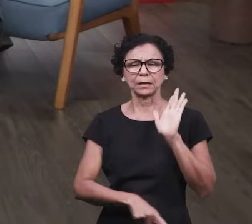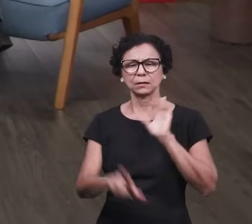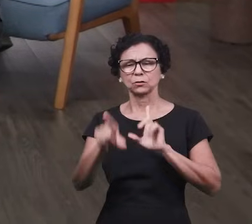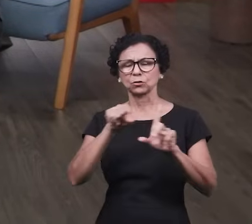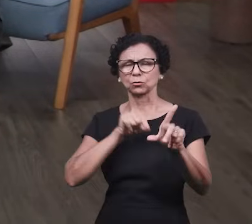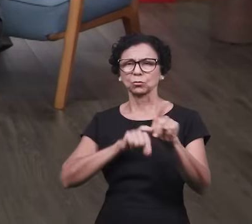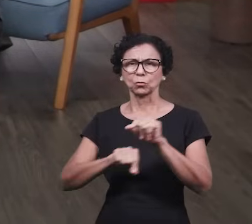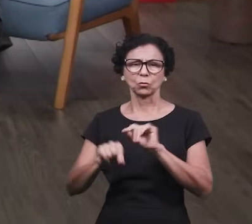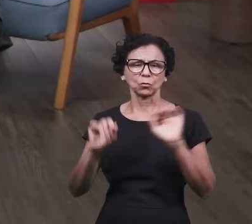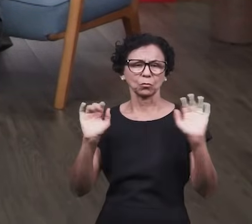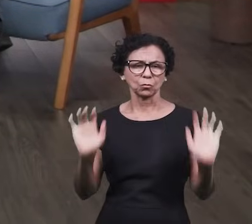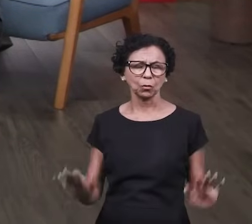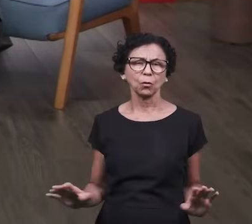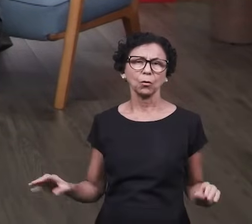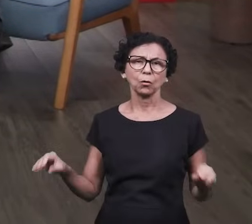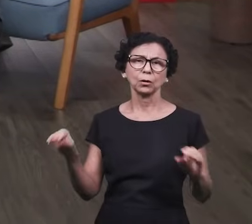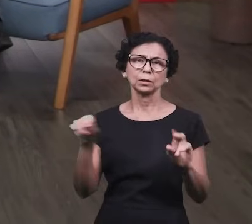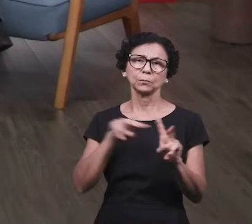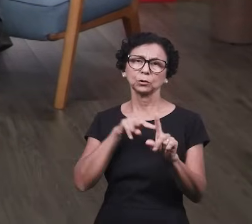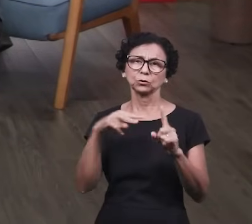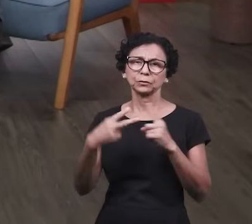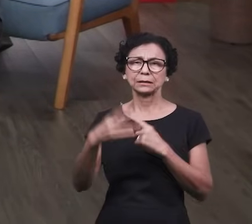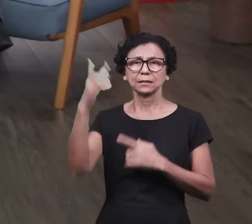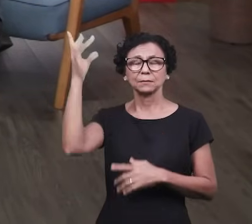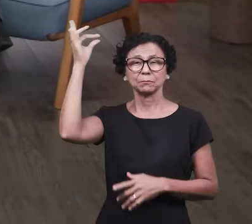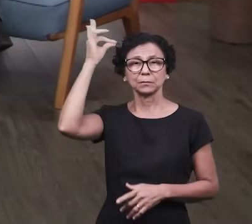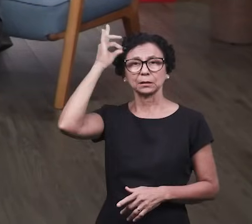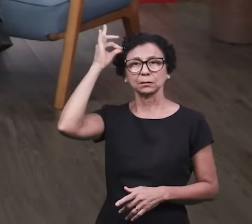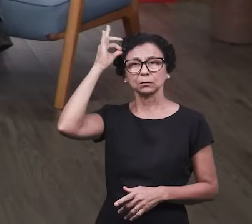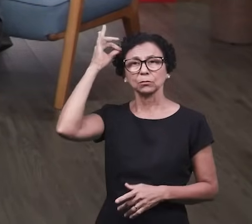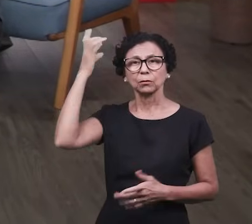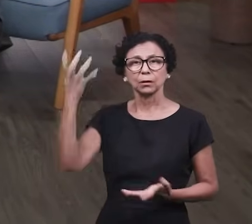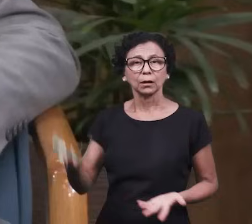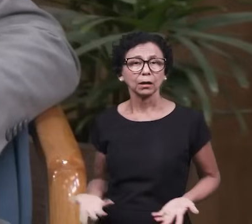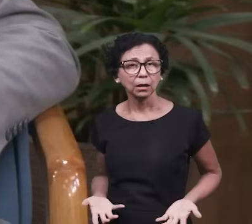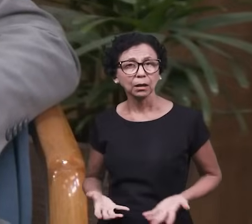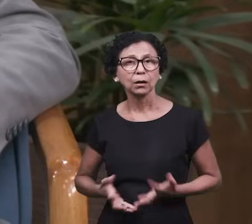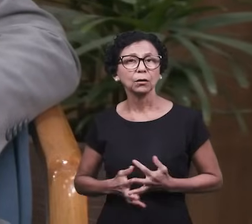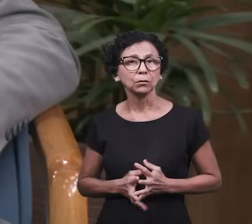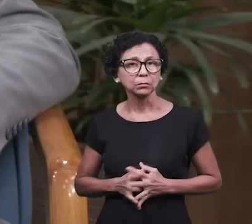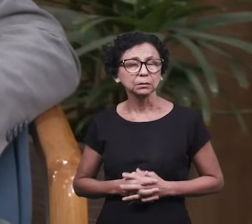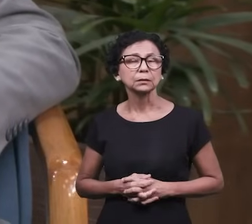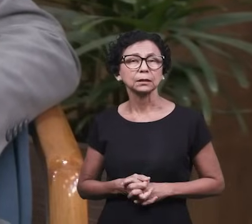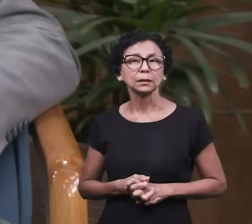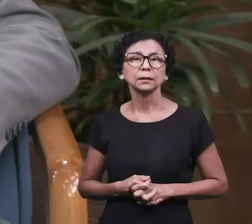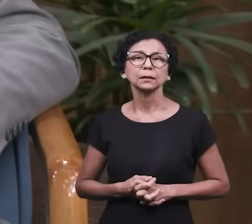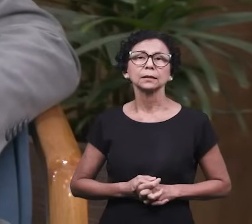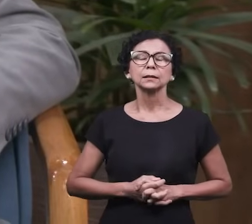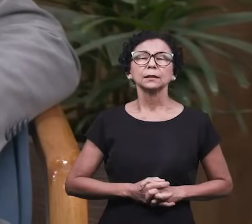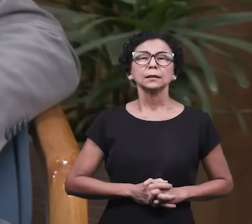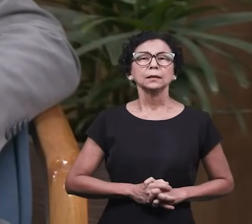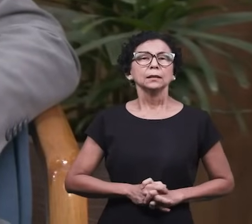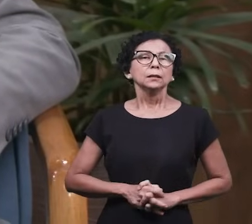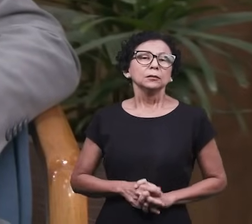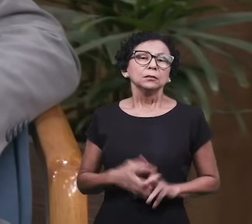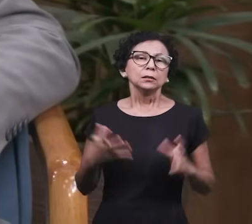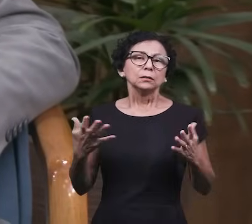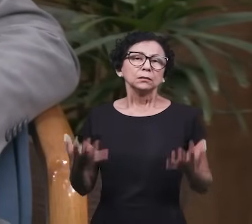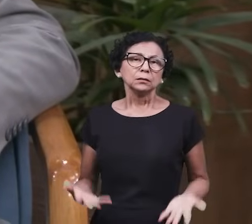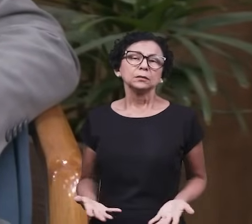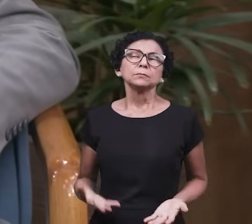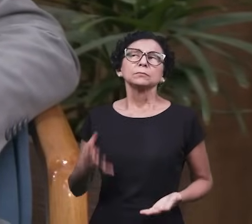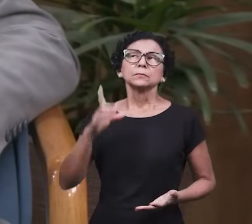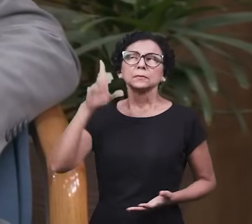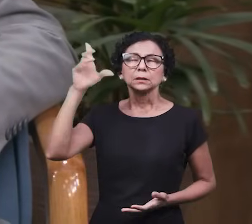escolhas, seja no aspecto espiritual, no exercício daquilo que é a obra do Senhor,